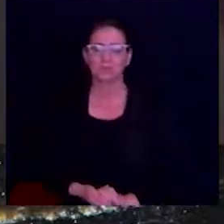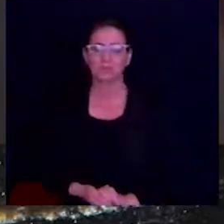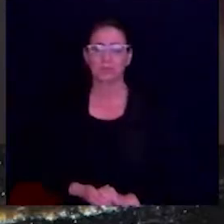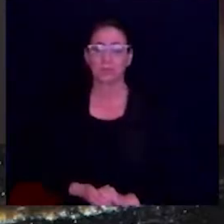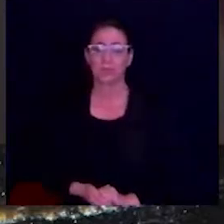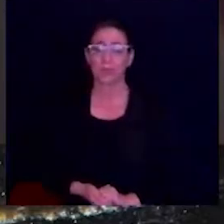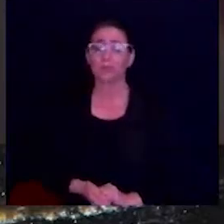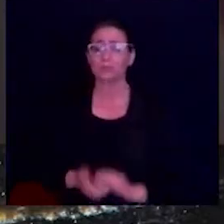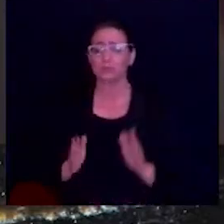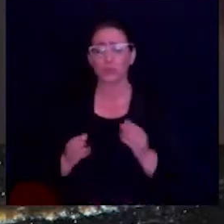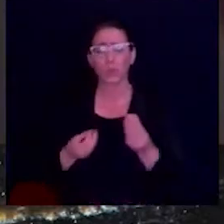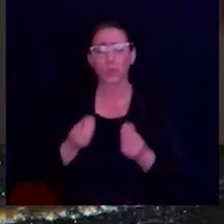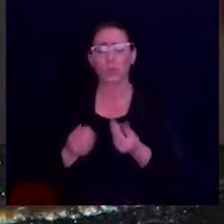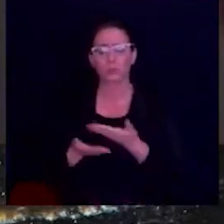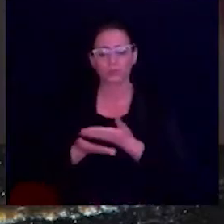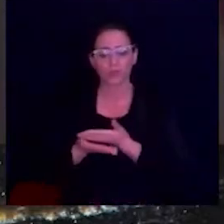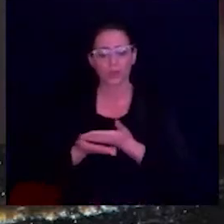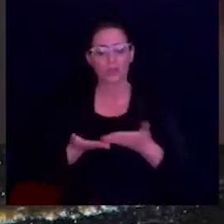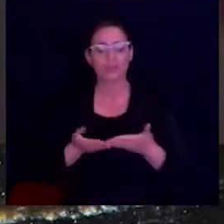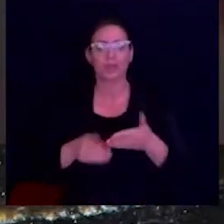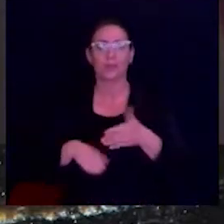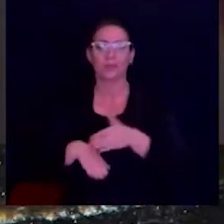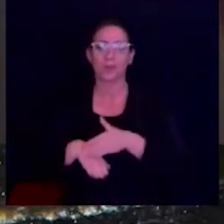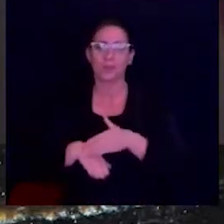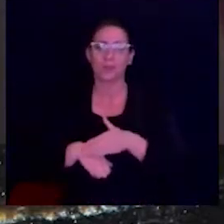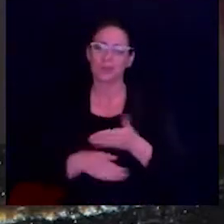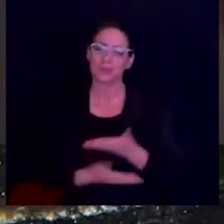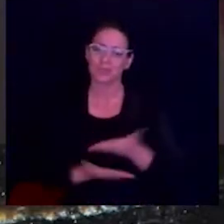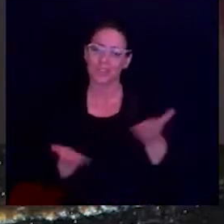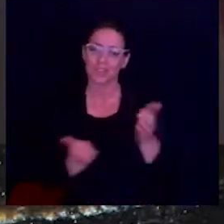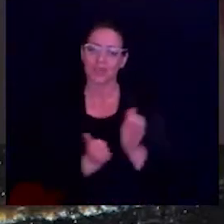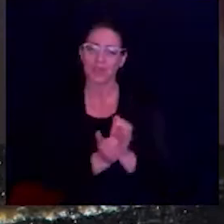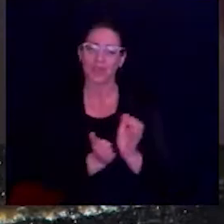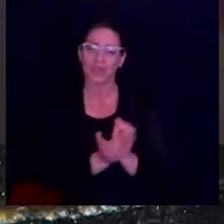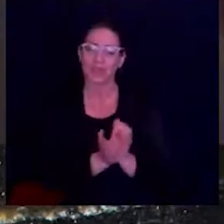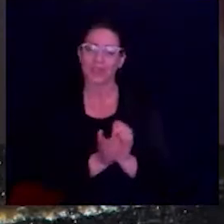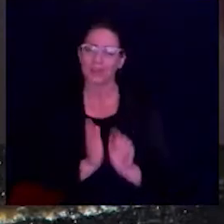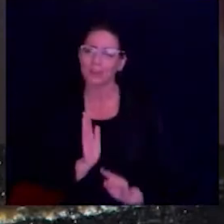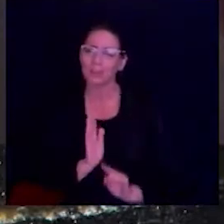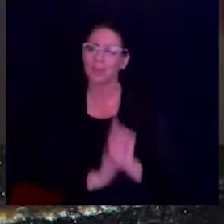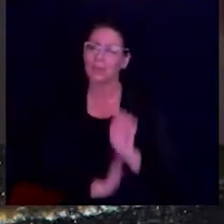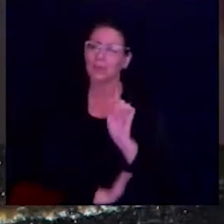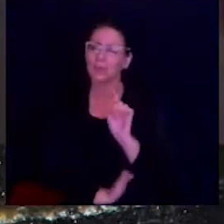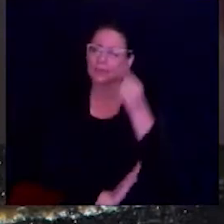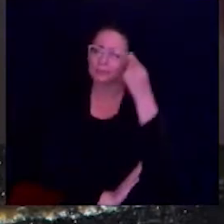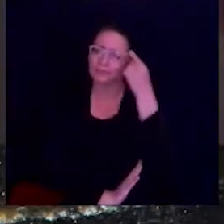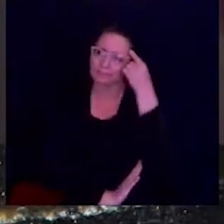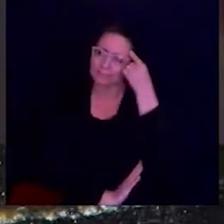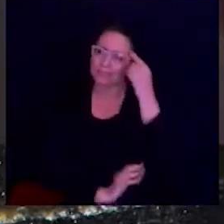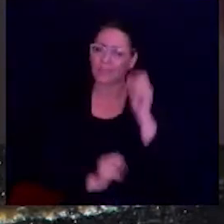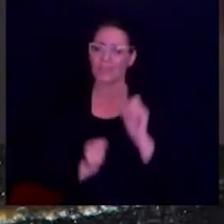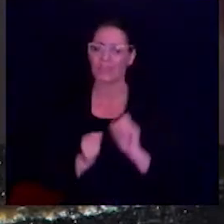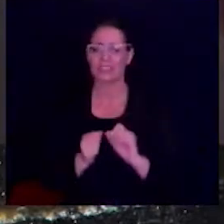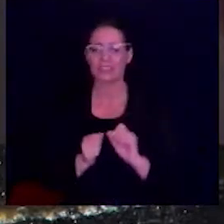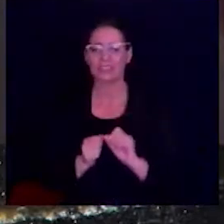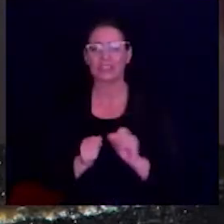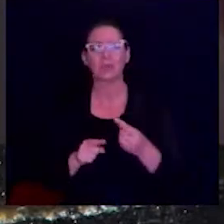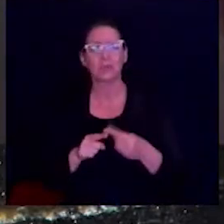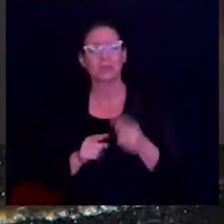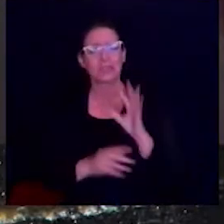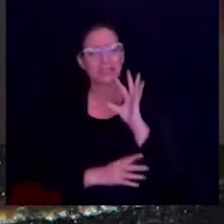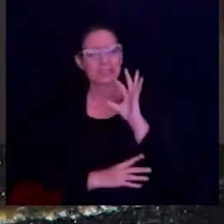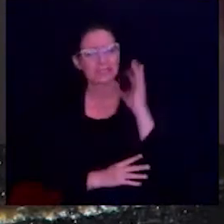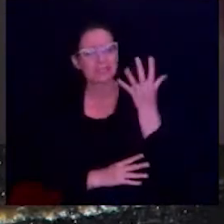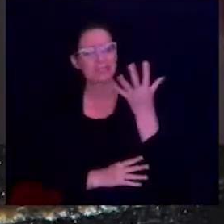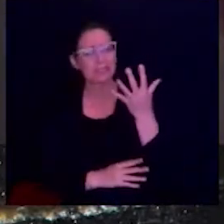Como podemos iniciar este momento, caras formandas? Uma pergunta que me vejo obrigada a fazer. Por que decidimos